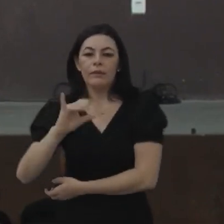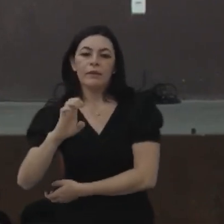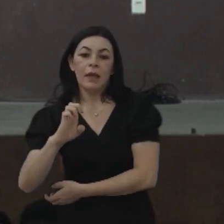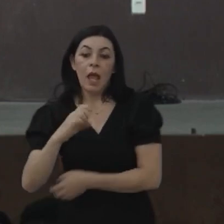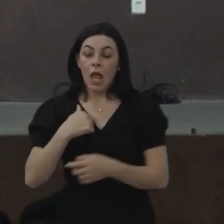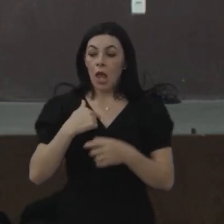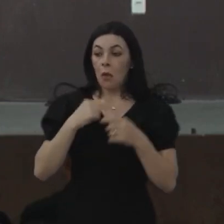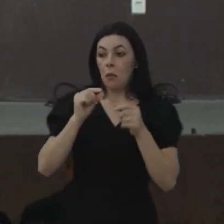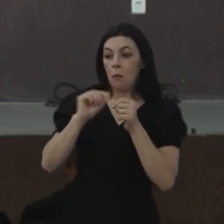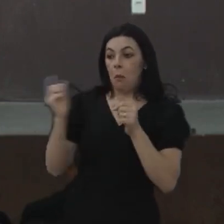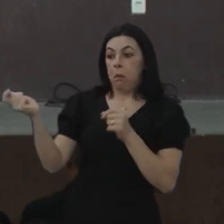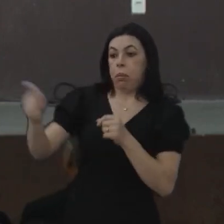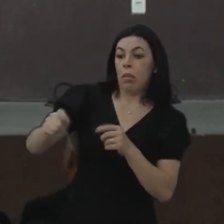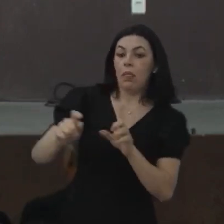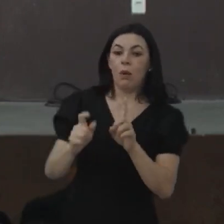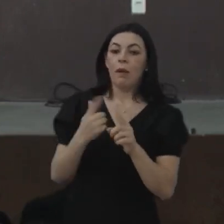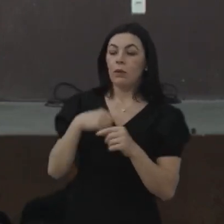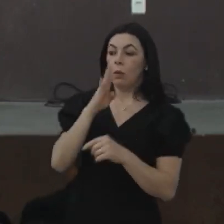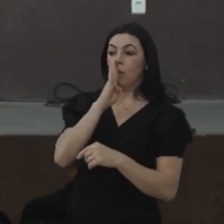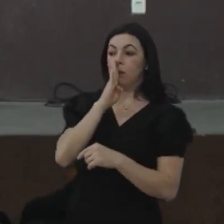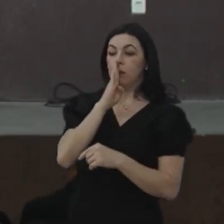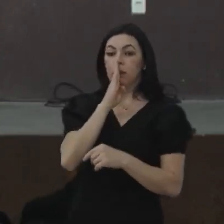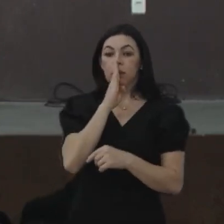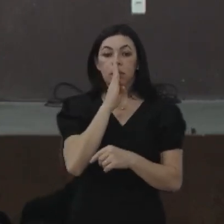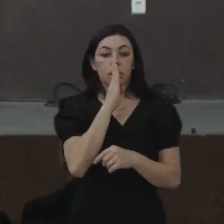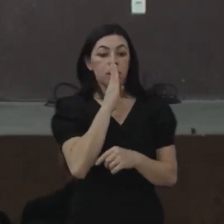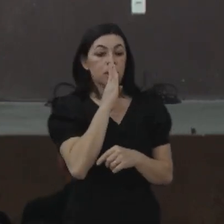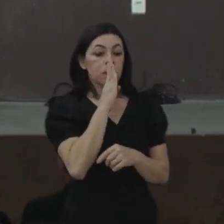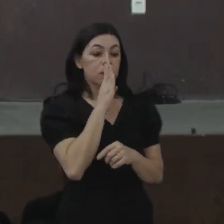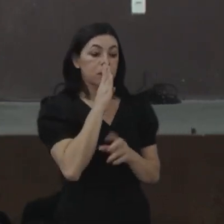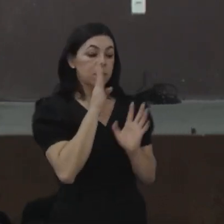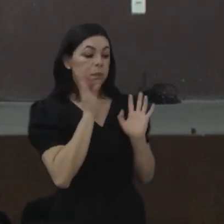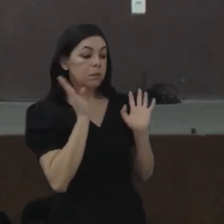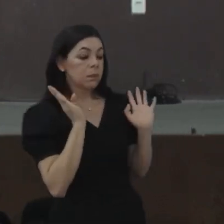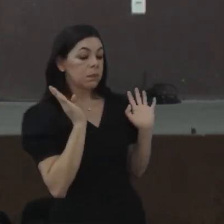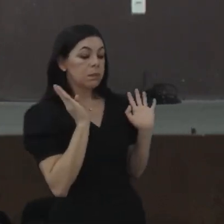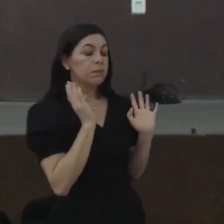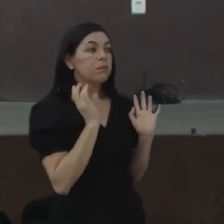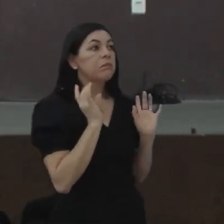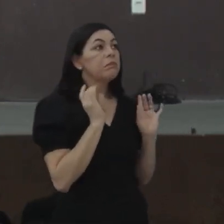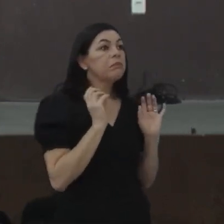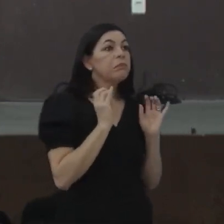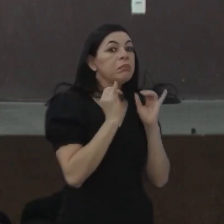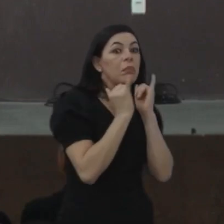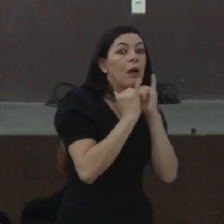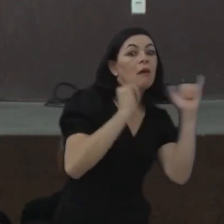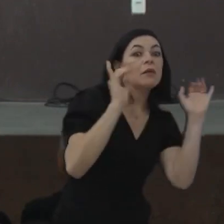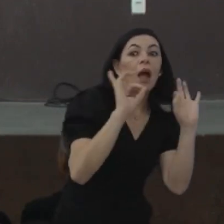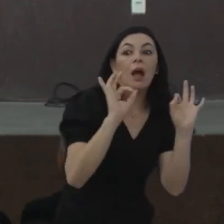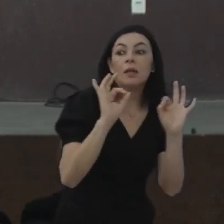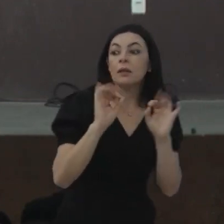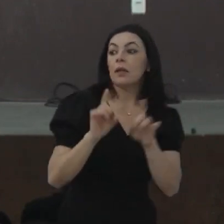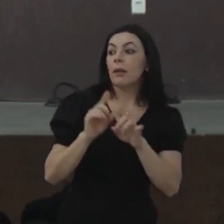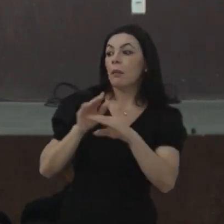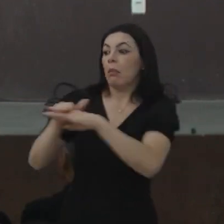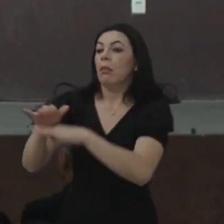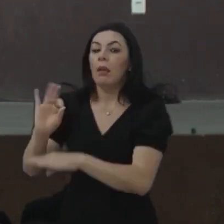apoiando. Eu estou calado, eu estou em silêncio. Eu estou facilitando o processo. Estou contribuindo com o